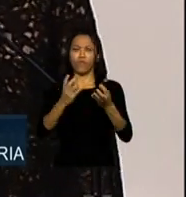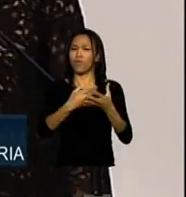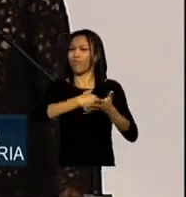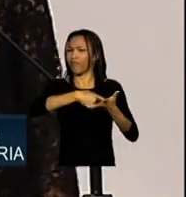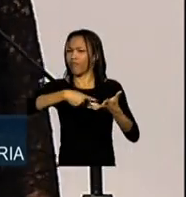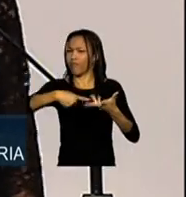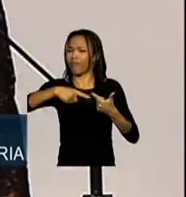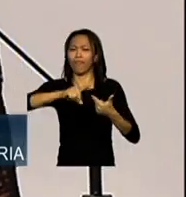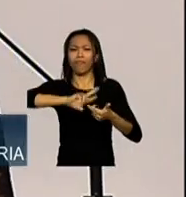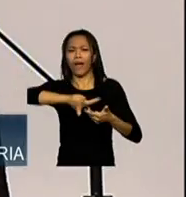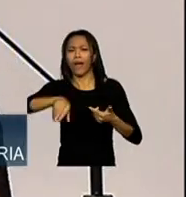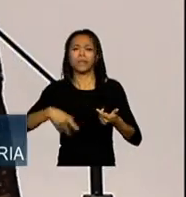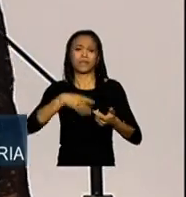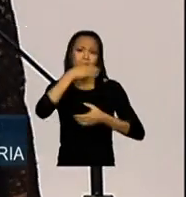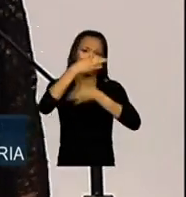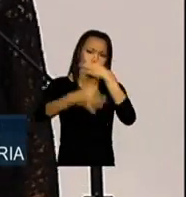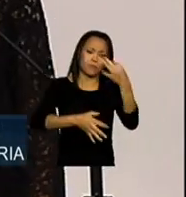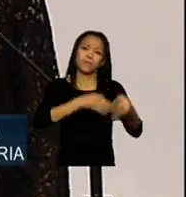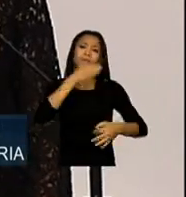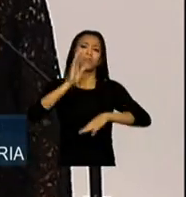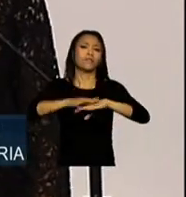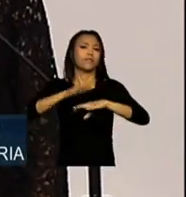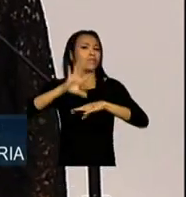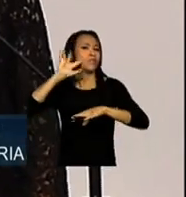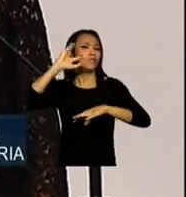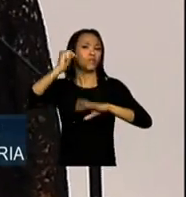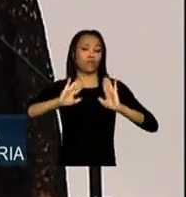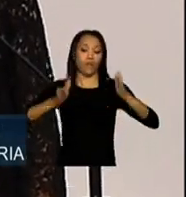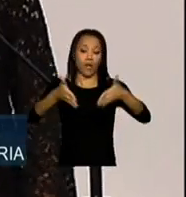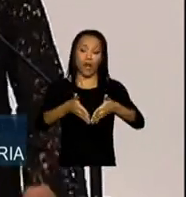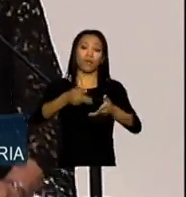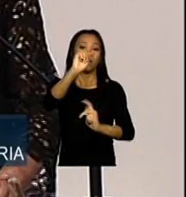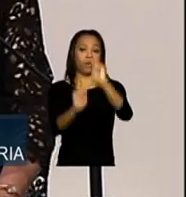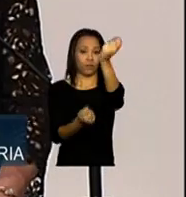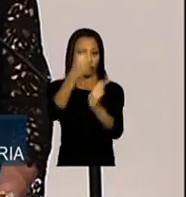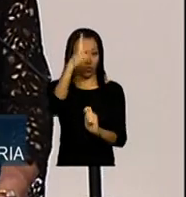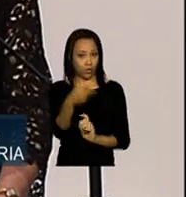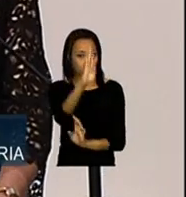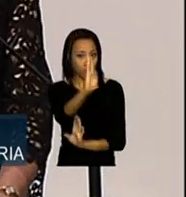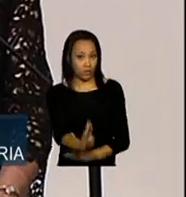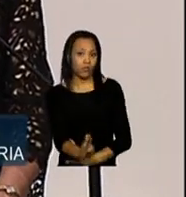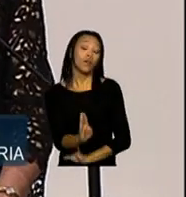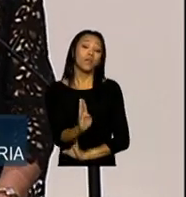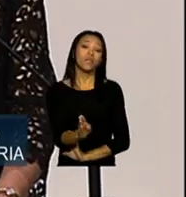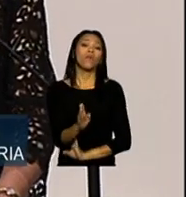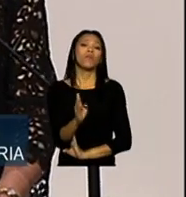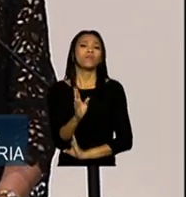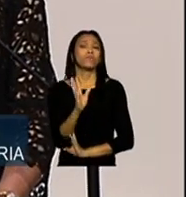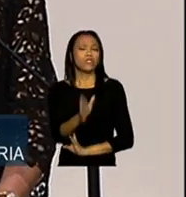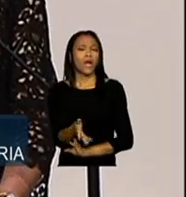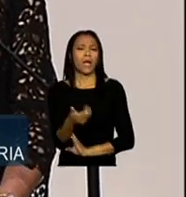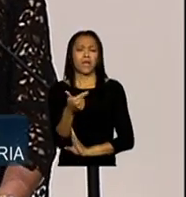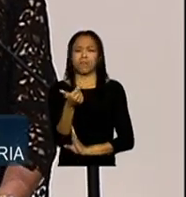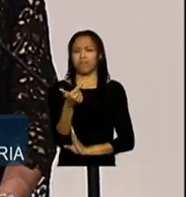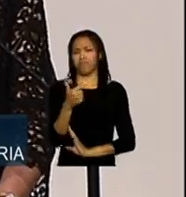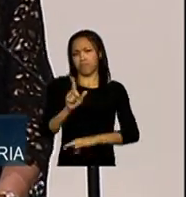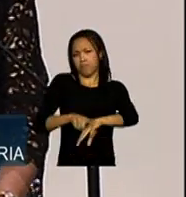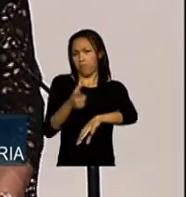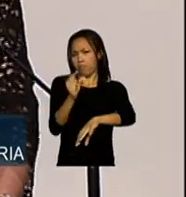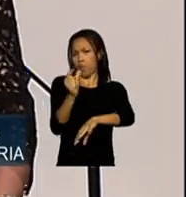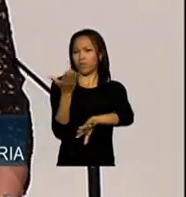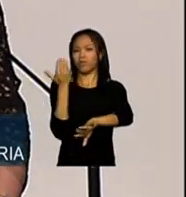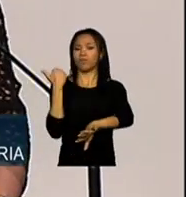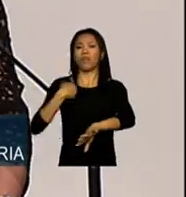decisões tomadas em favor da indústria brasileira. Ouso dizer que em poucos momentos da nossa história,